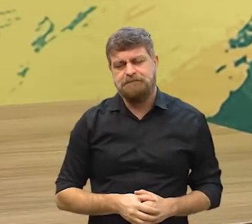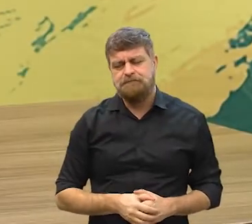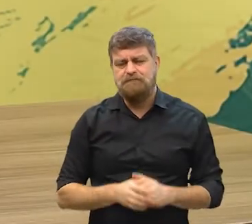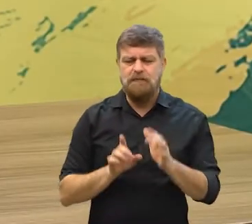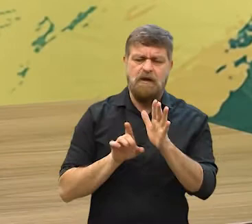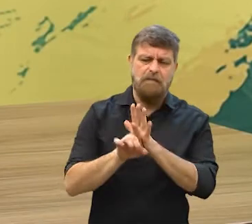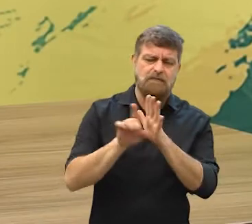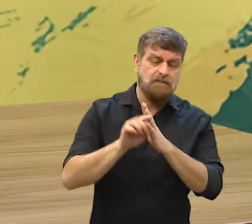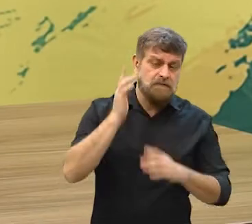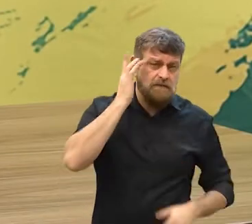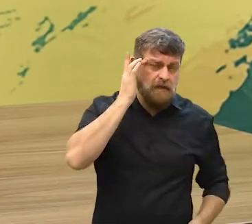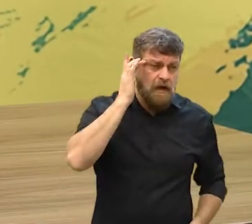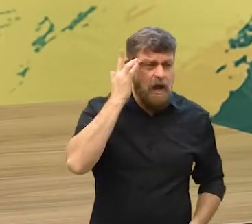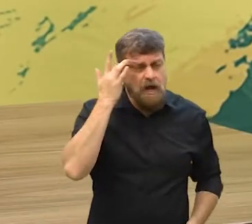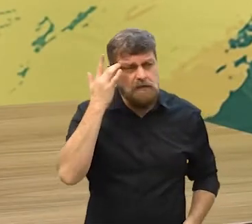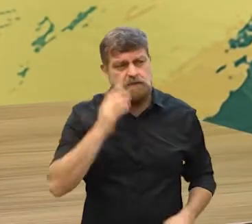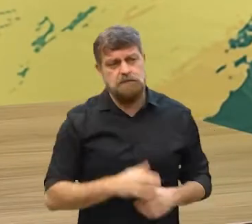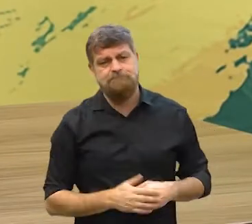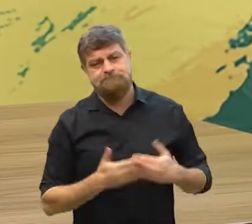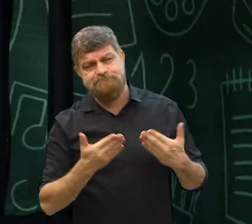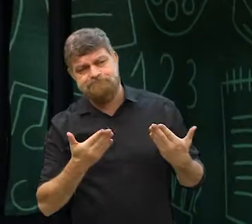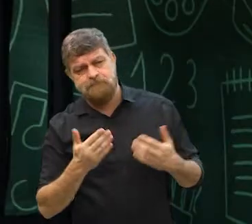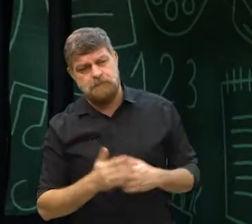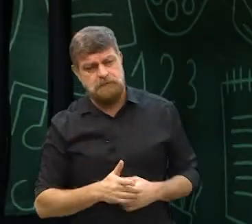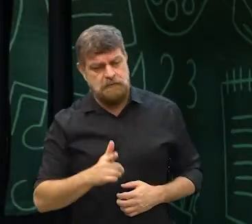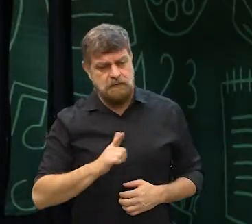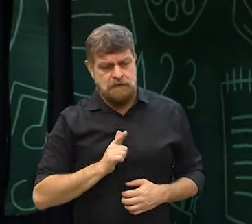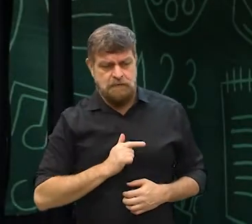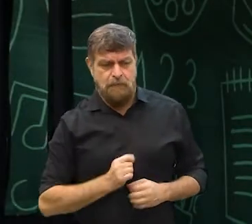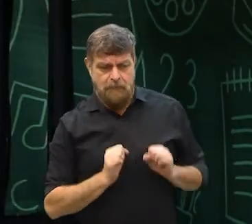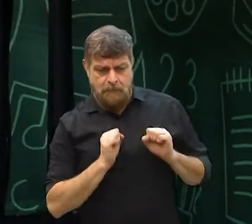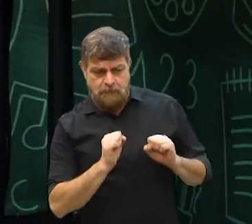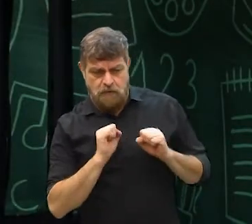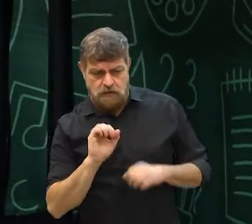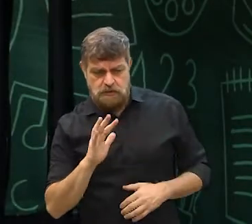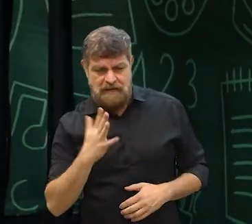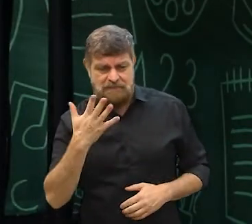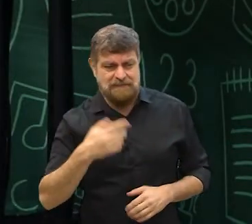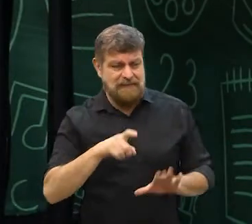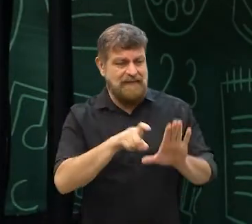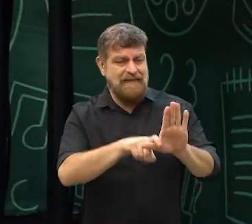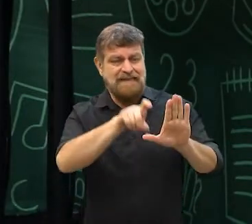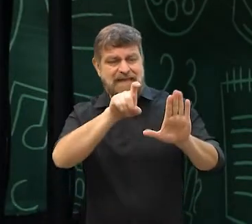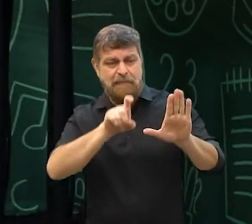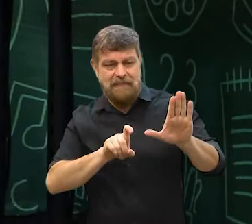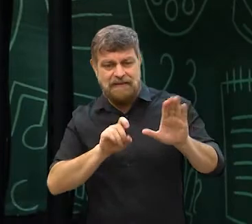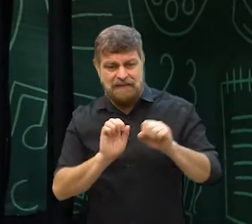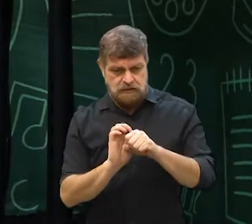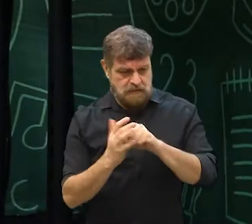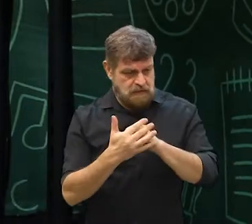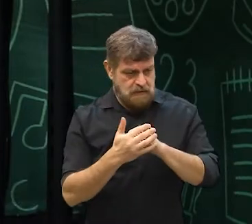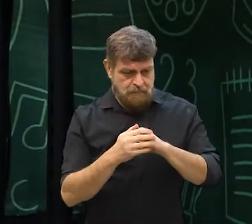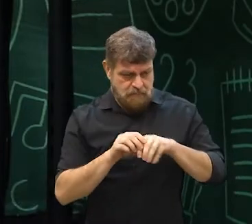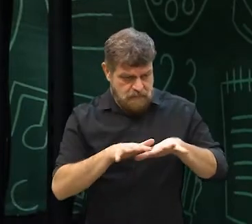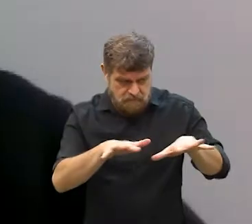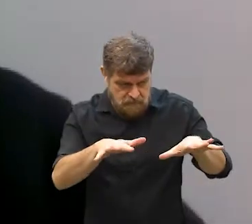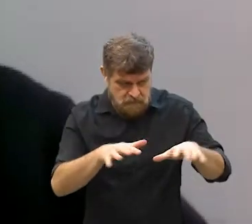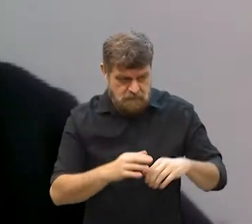acha que, de repente, essa pode ser uma tendência independentemente da pandemia?